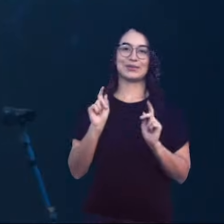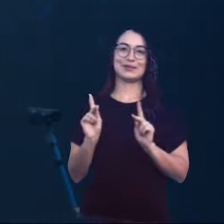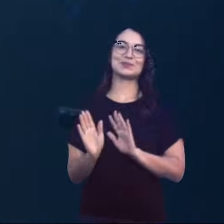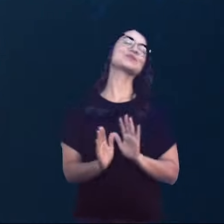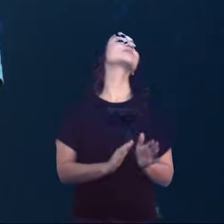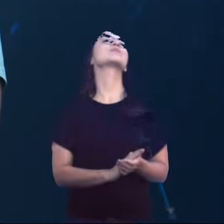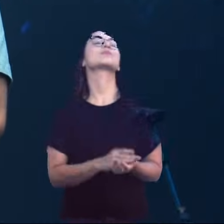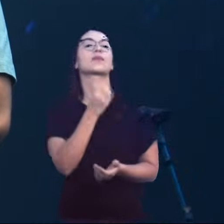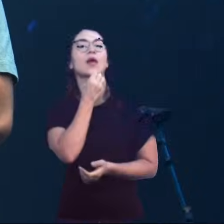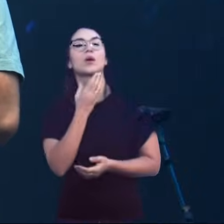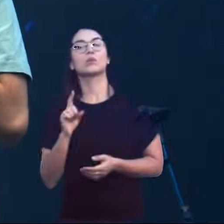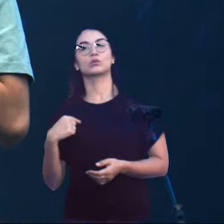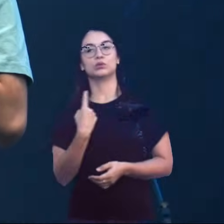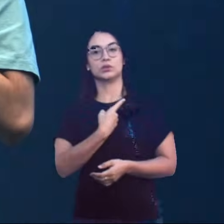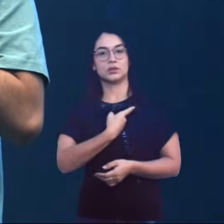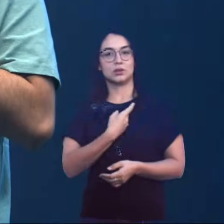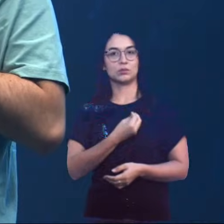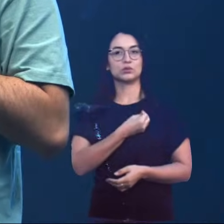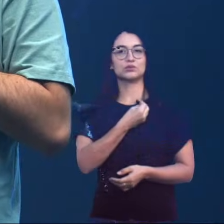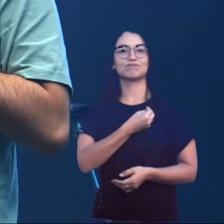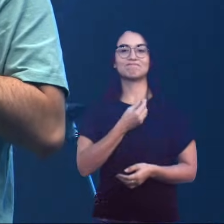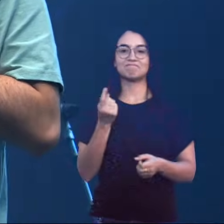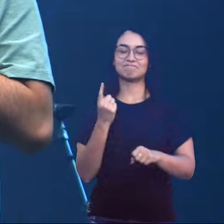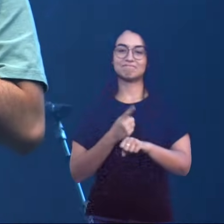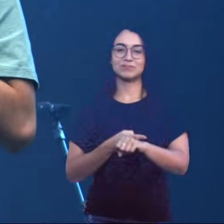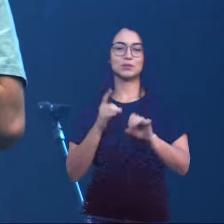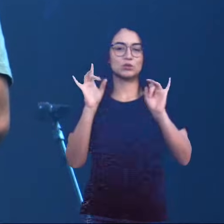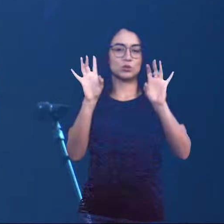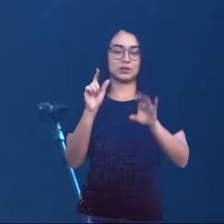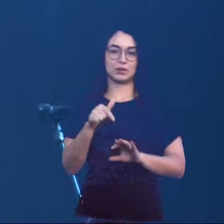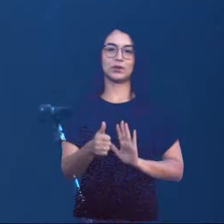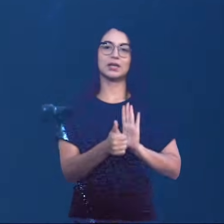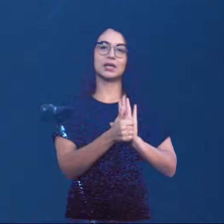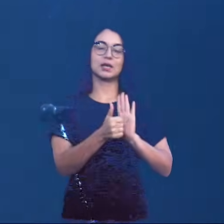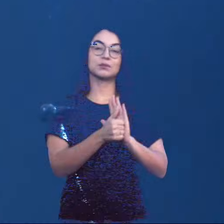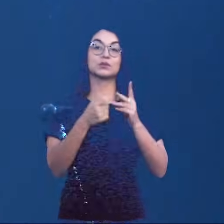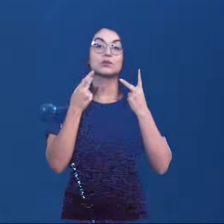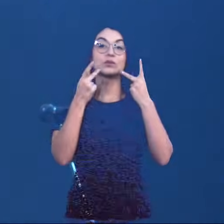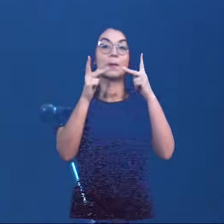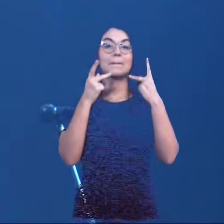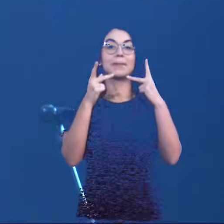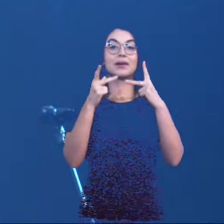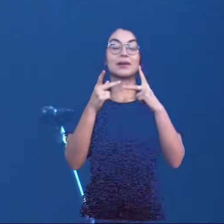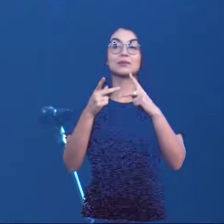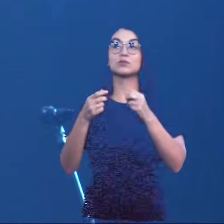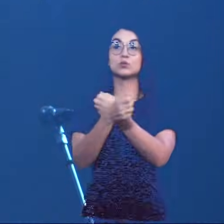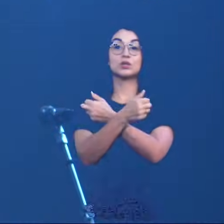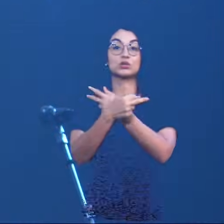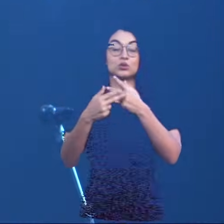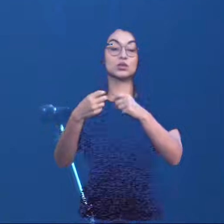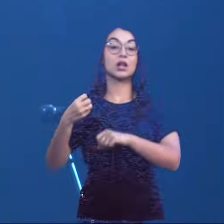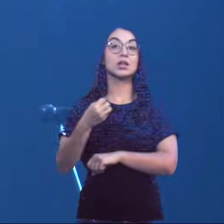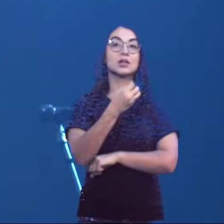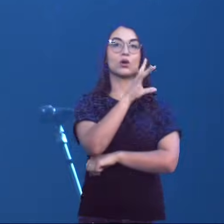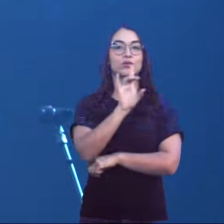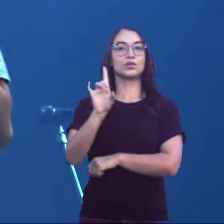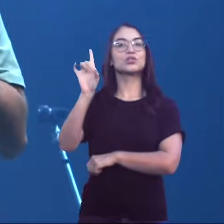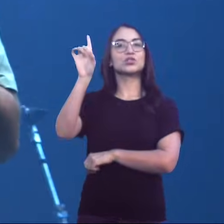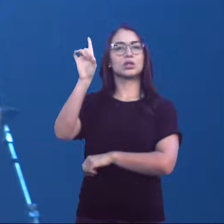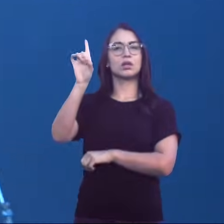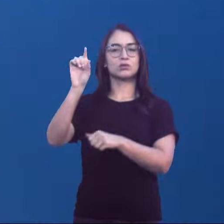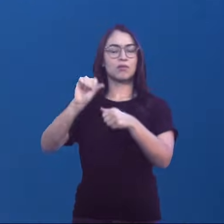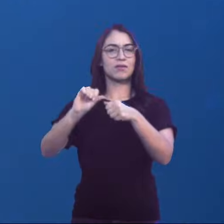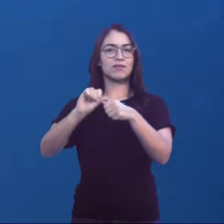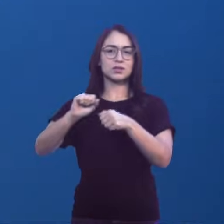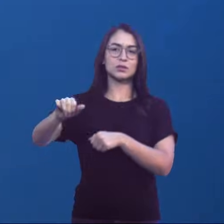está vivendo um tempo aqui na nossa igreja, onde nós temos pregado sobre o novo de Deus, que Deus vai fazer algo novo.